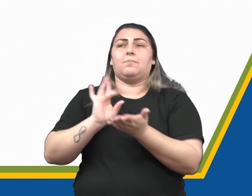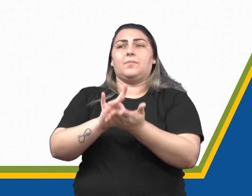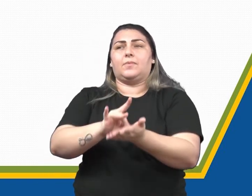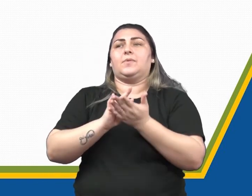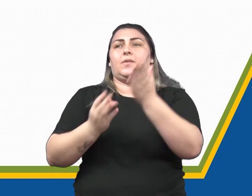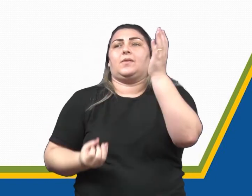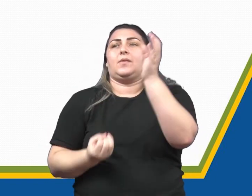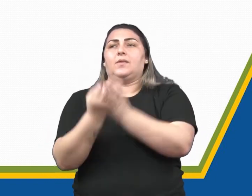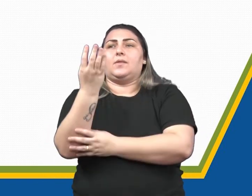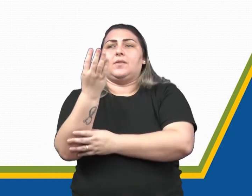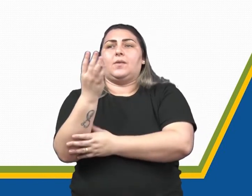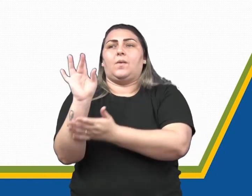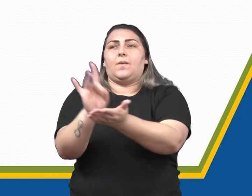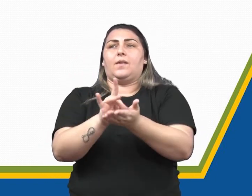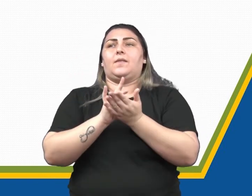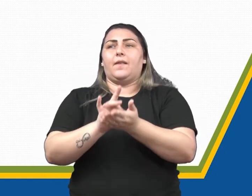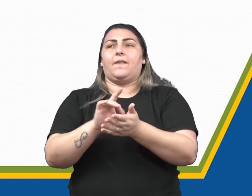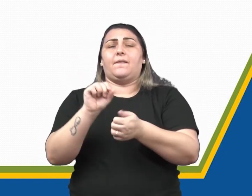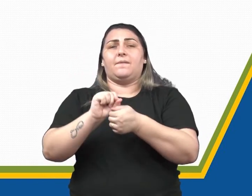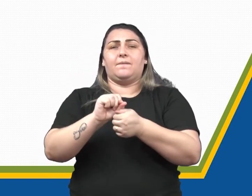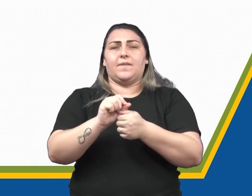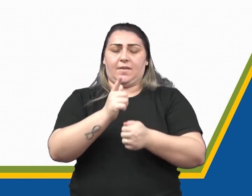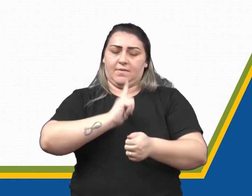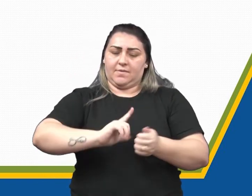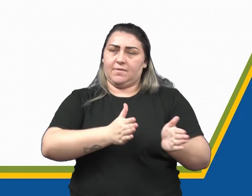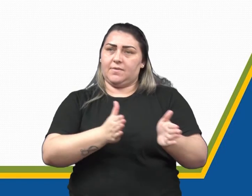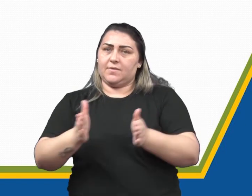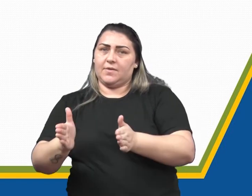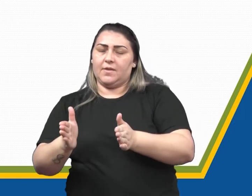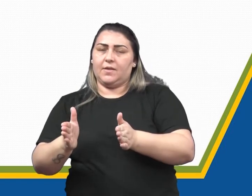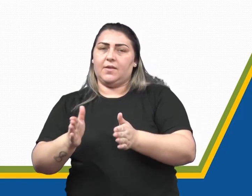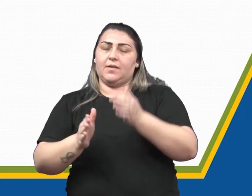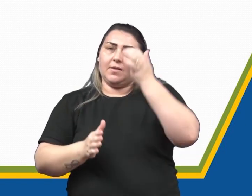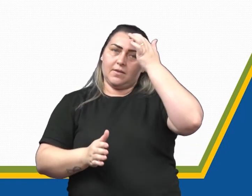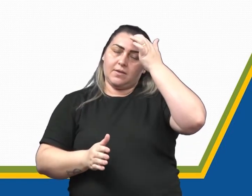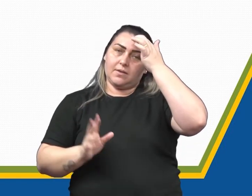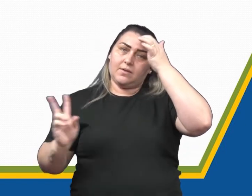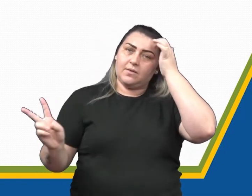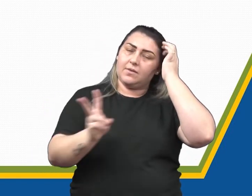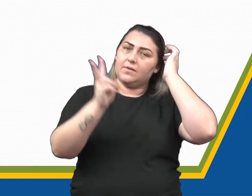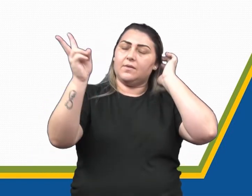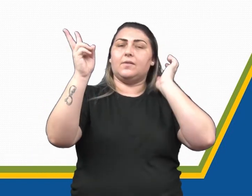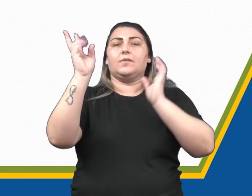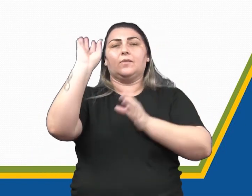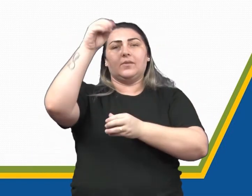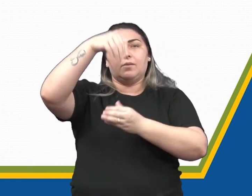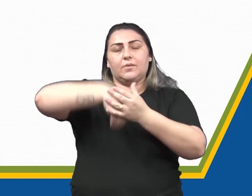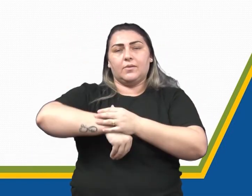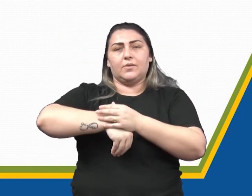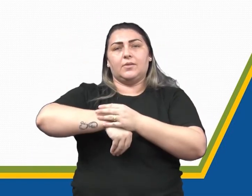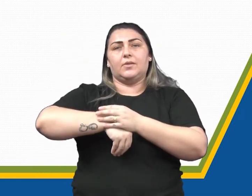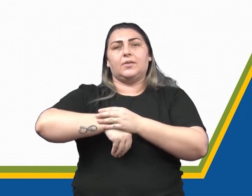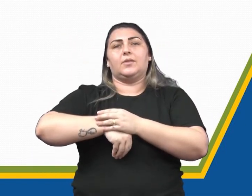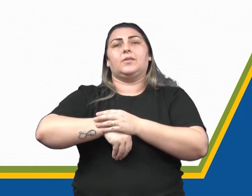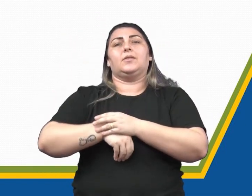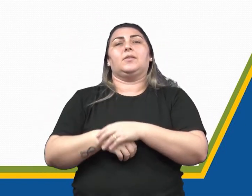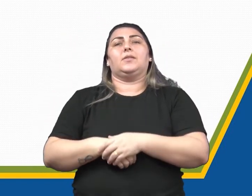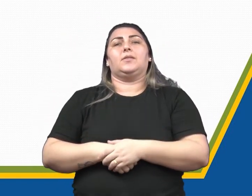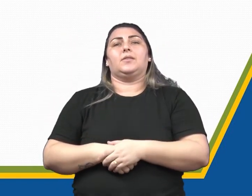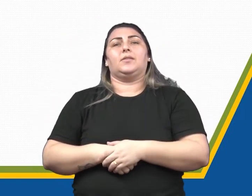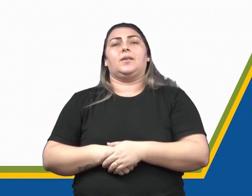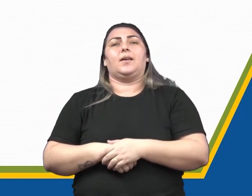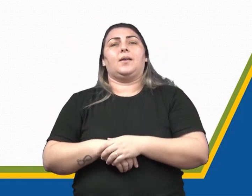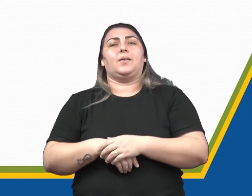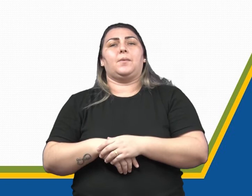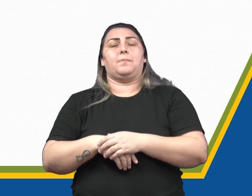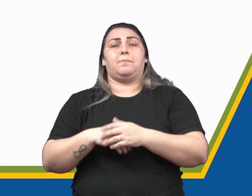com o concretismo, que foi a fase literária voltado para valorização e incorporação de aspectos geométricos, né, voltado